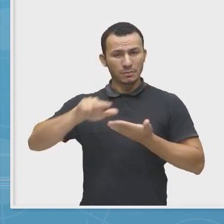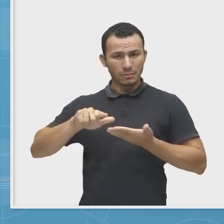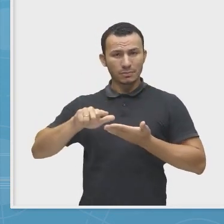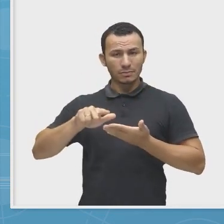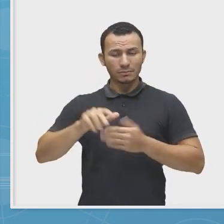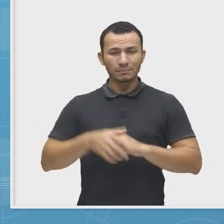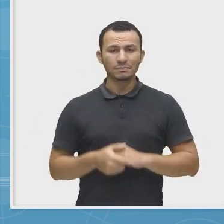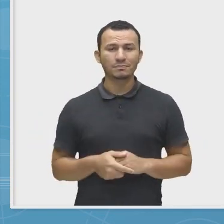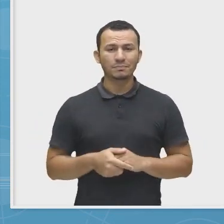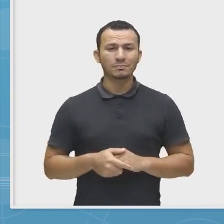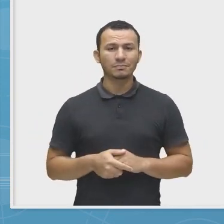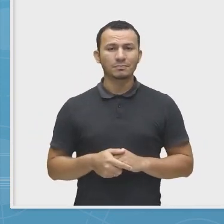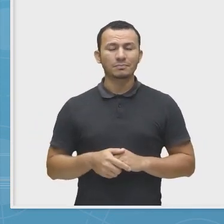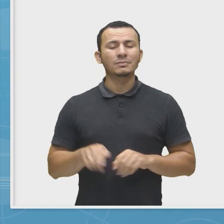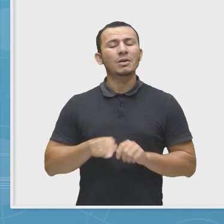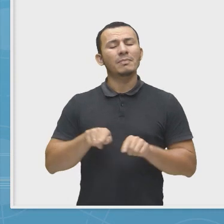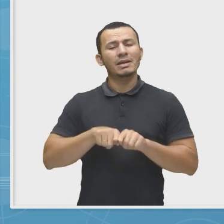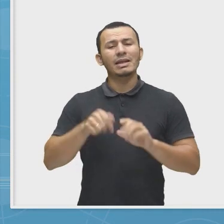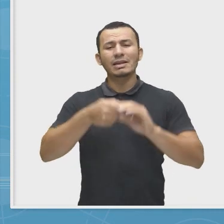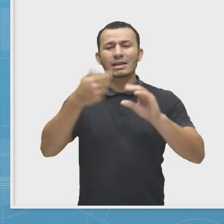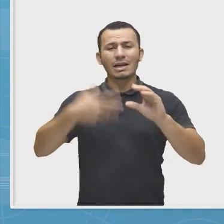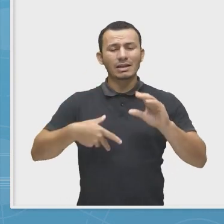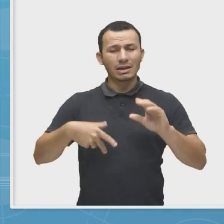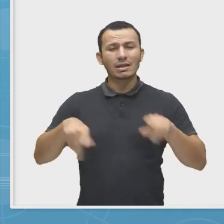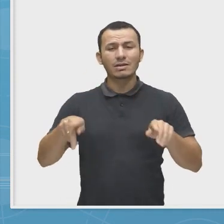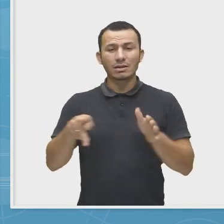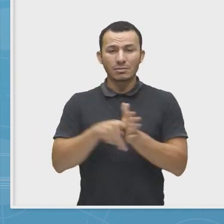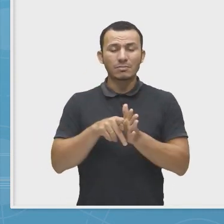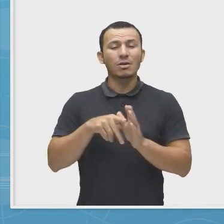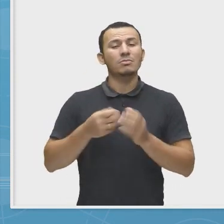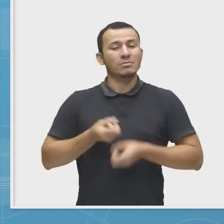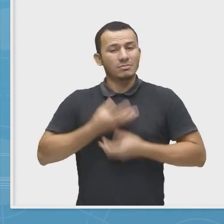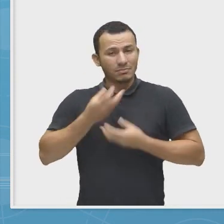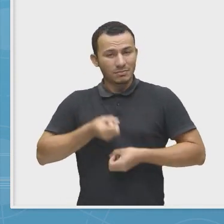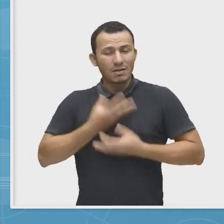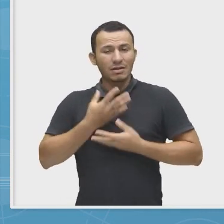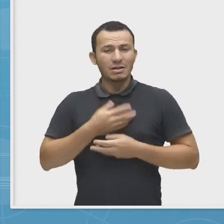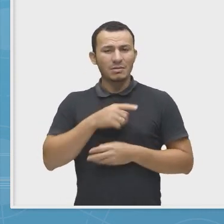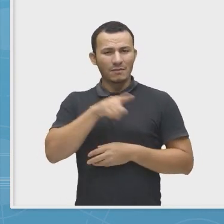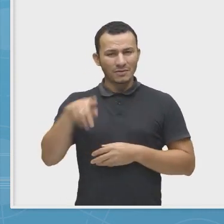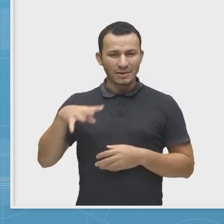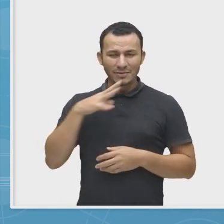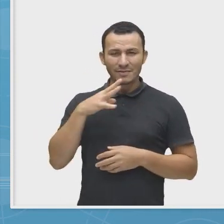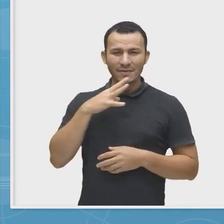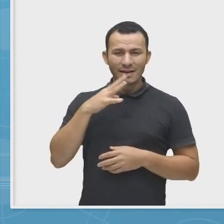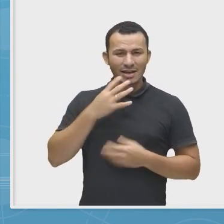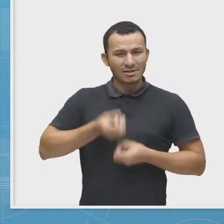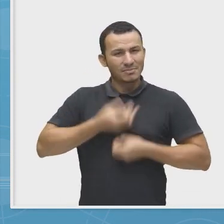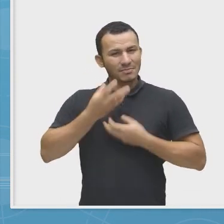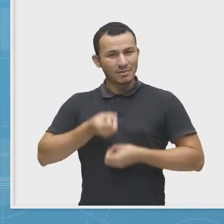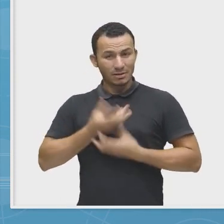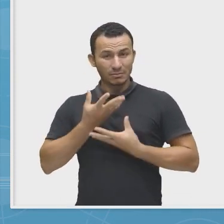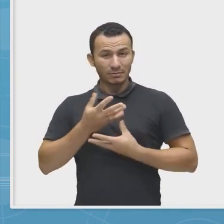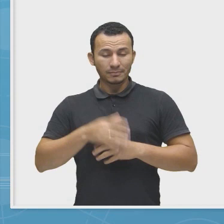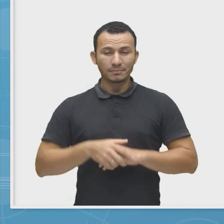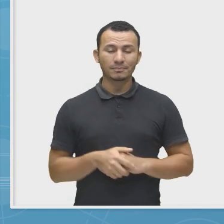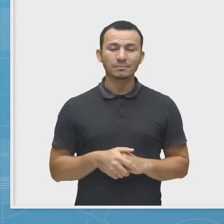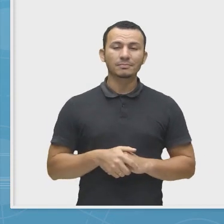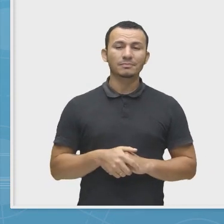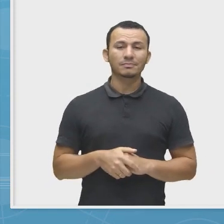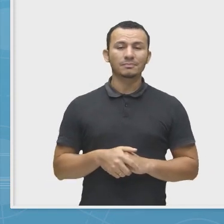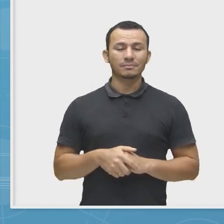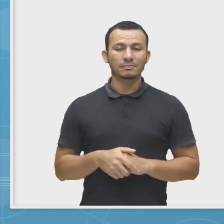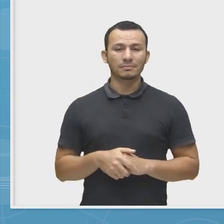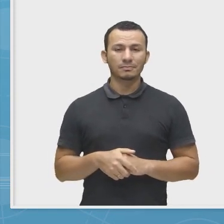temos aí alguns aspectos característicos do gênero poema. Com certeza vocês já viram um poema. E aí ele vai